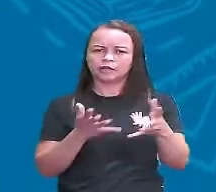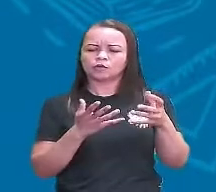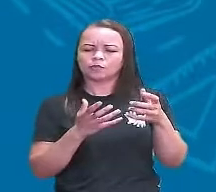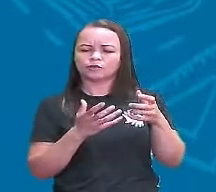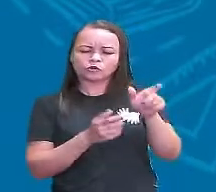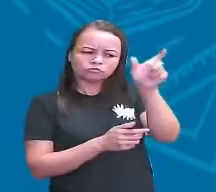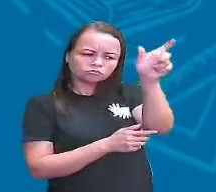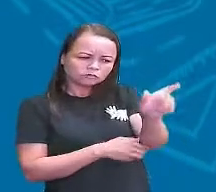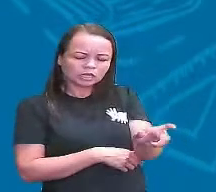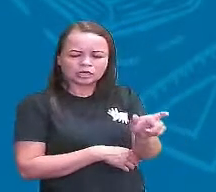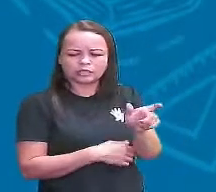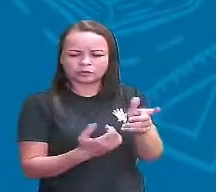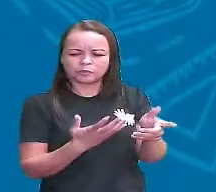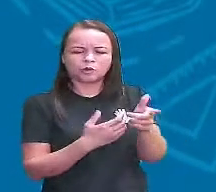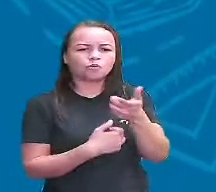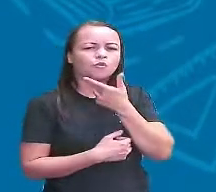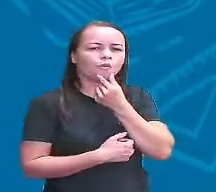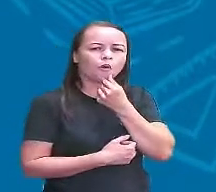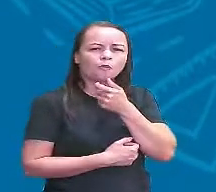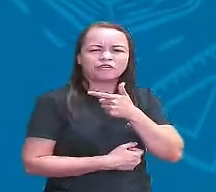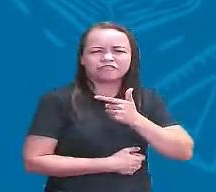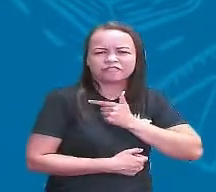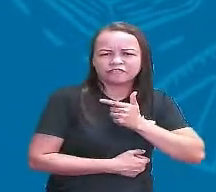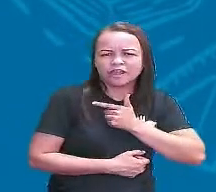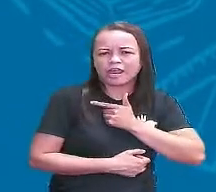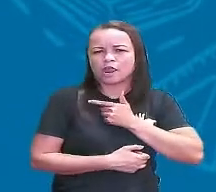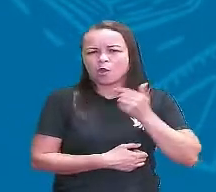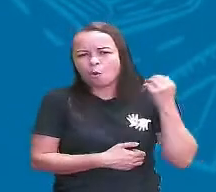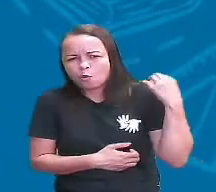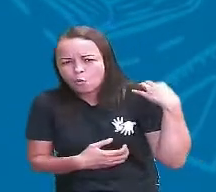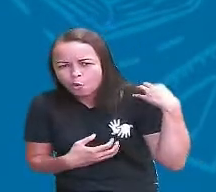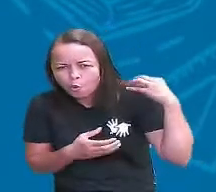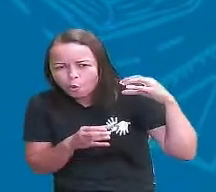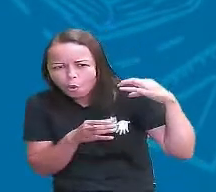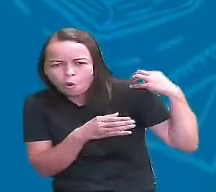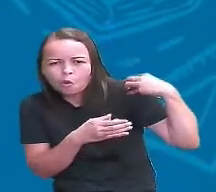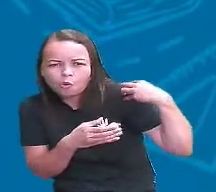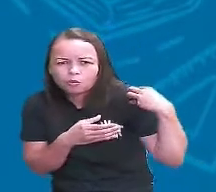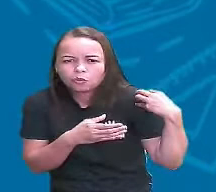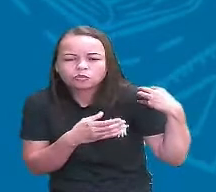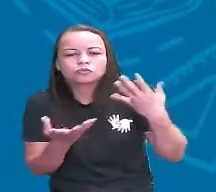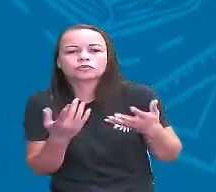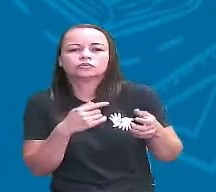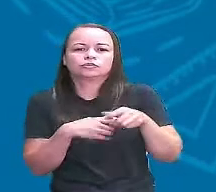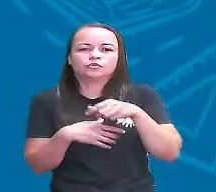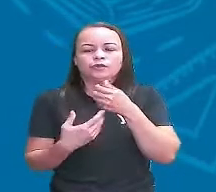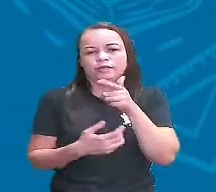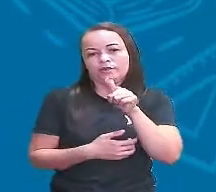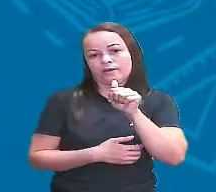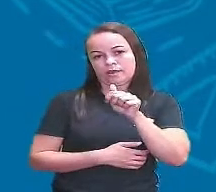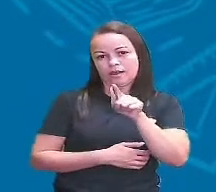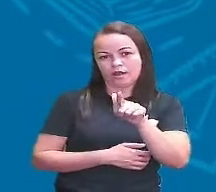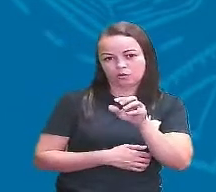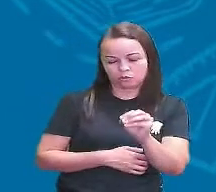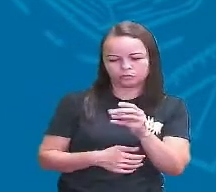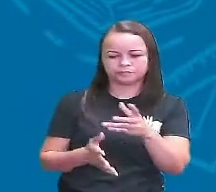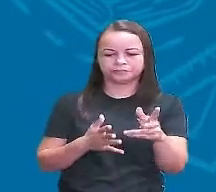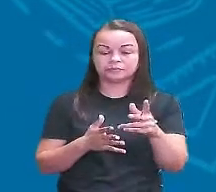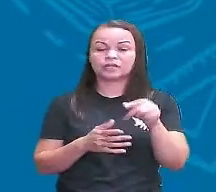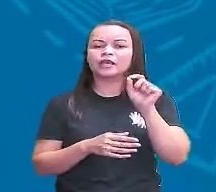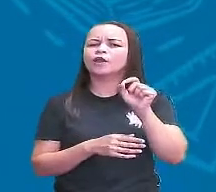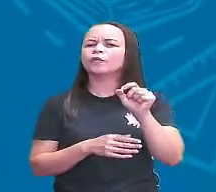feio, corcundo e gago. Isso é o que dizem, né? Então, esse foi Esopo. Ele é o quê? Considerado